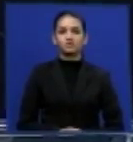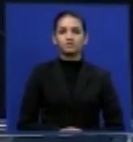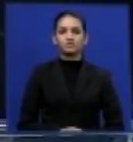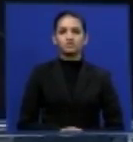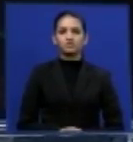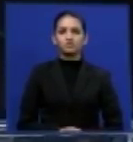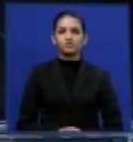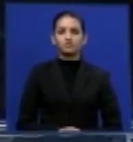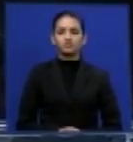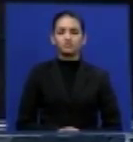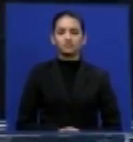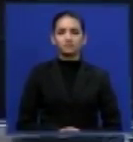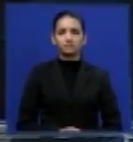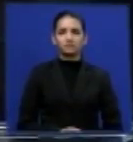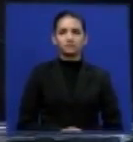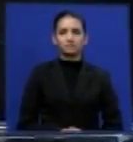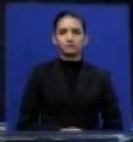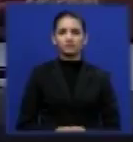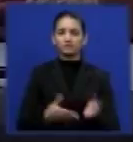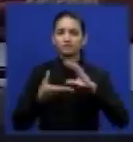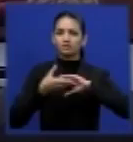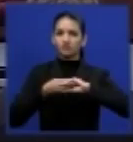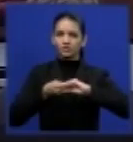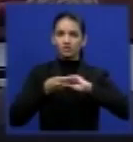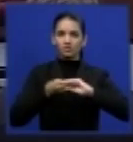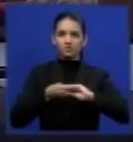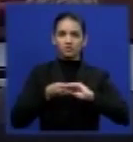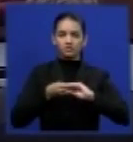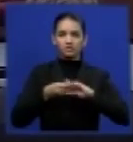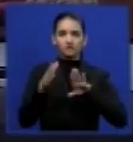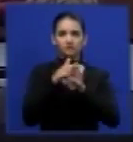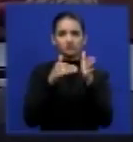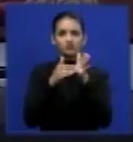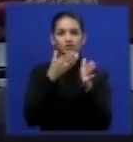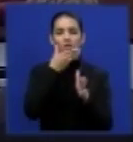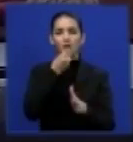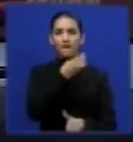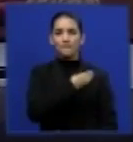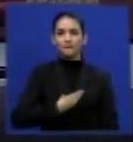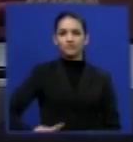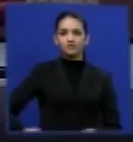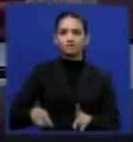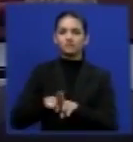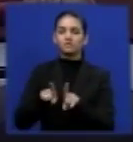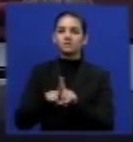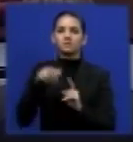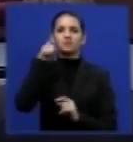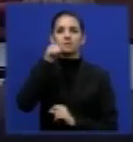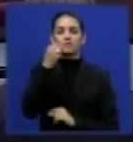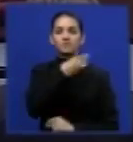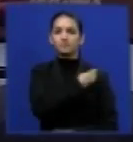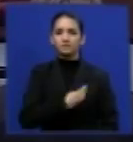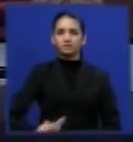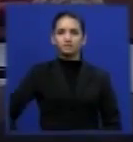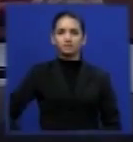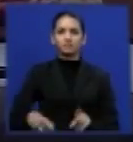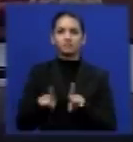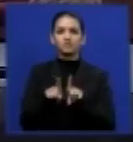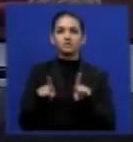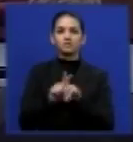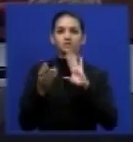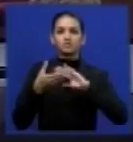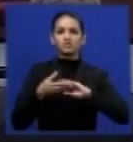momento excelentíssimos senhores ministros excelentíssima senhora ministra relatora excelentíssimo